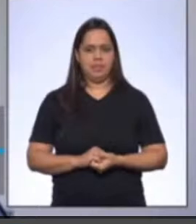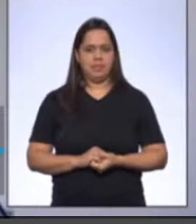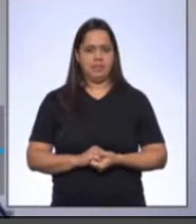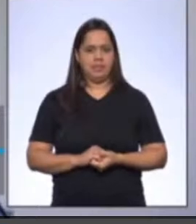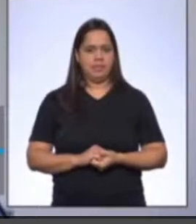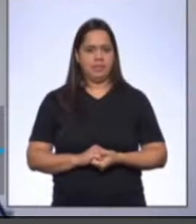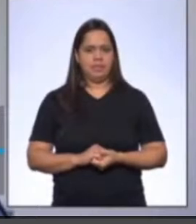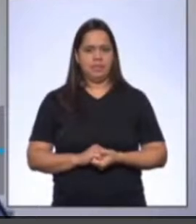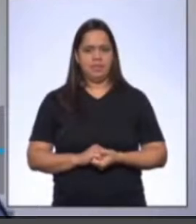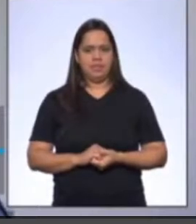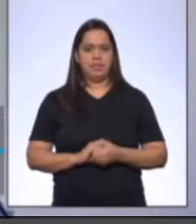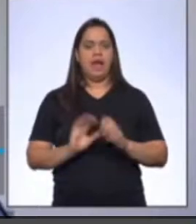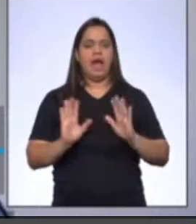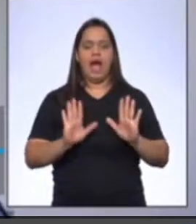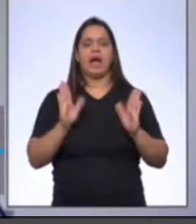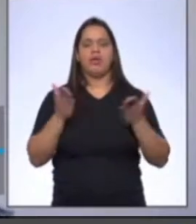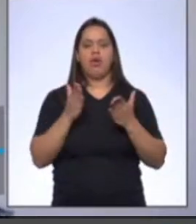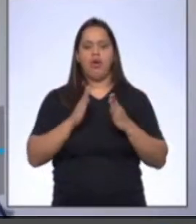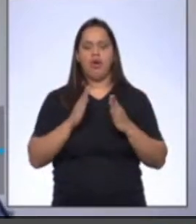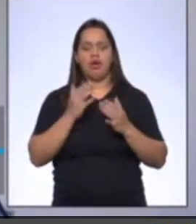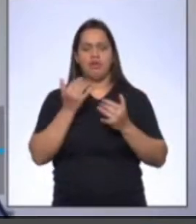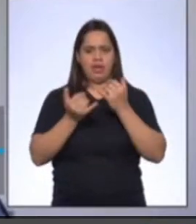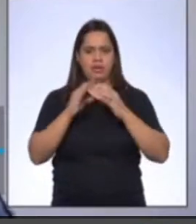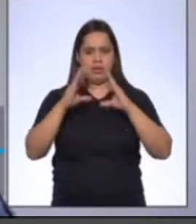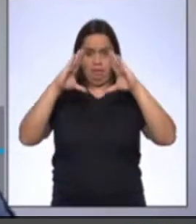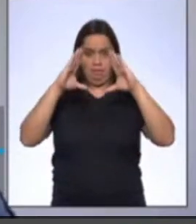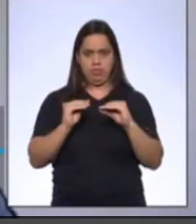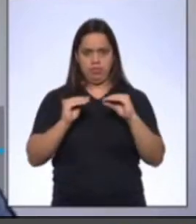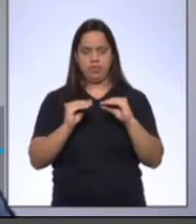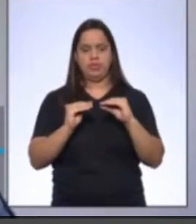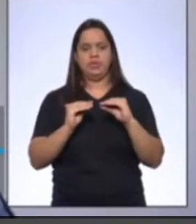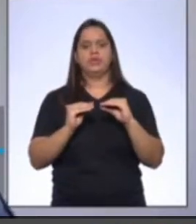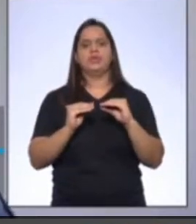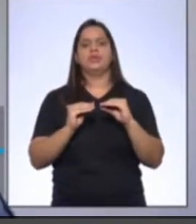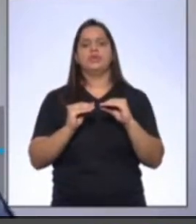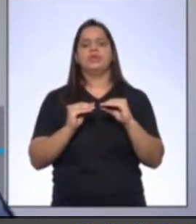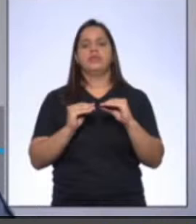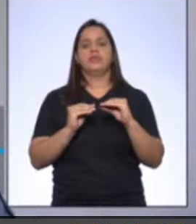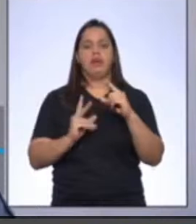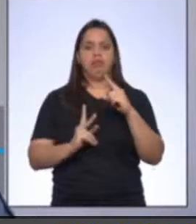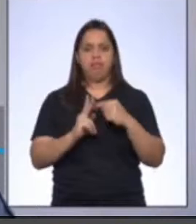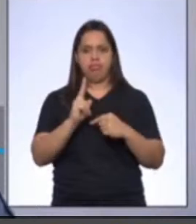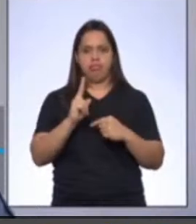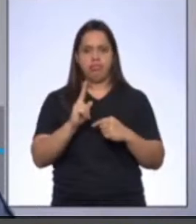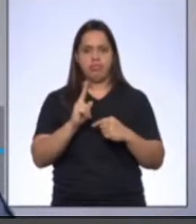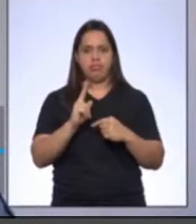agora, vamos continuar, né? Parece que deu uma estabilidade aí, mas acredito que